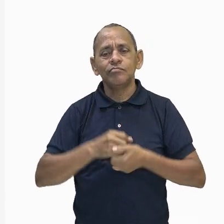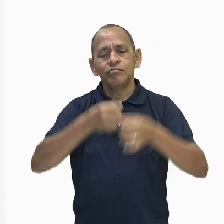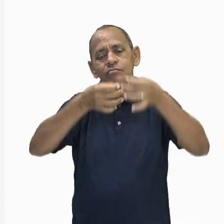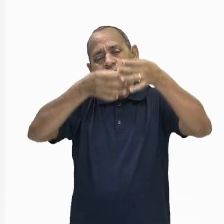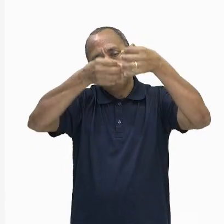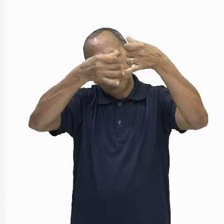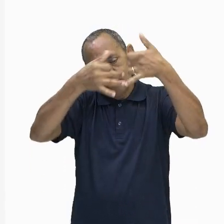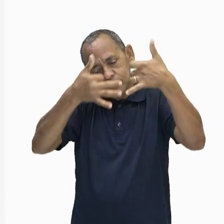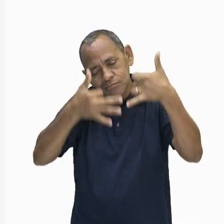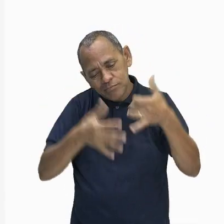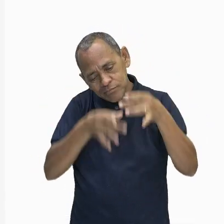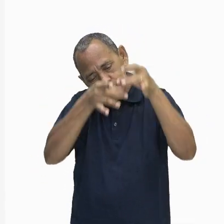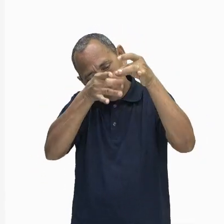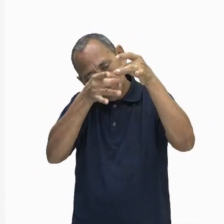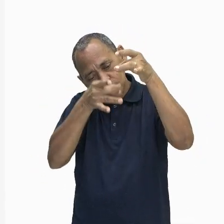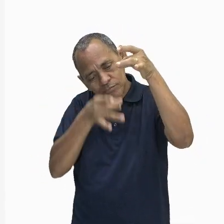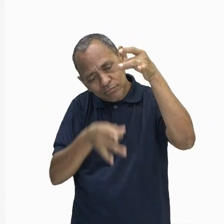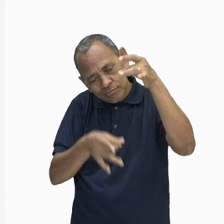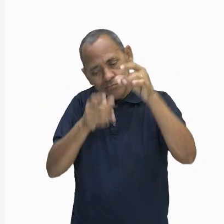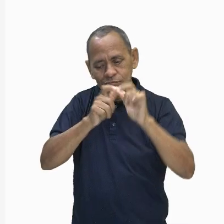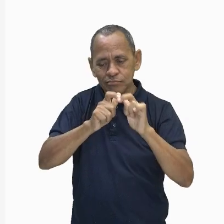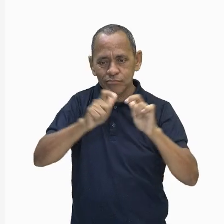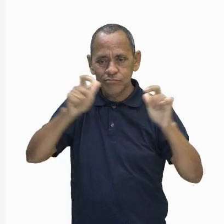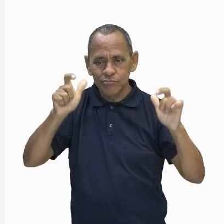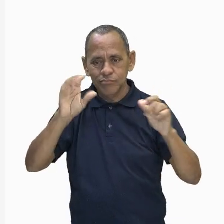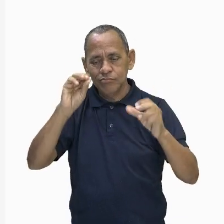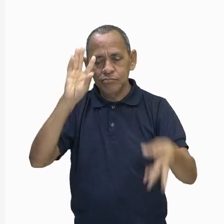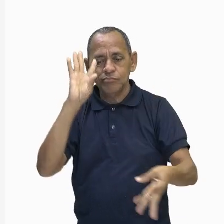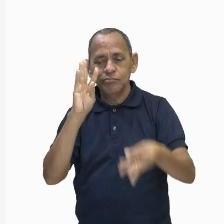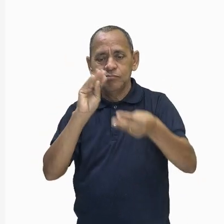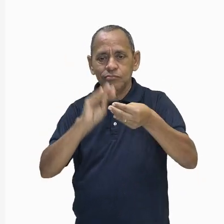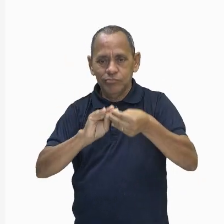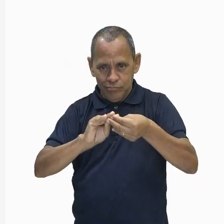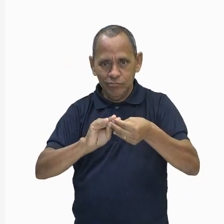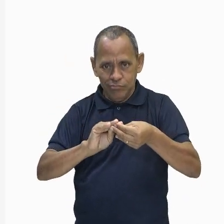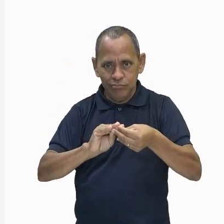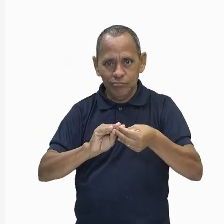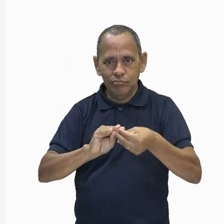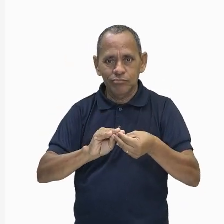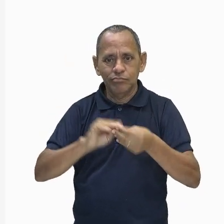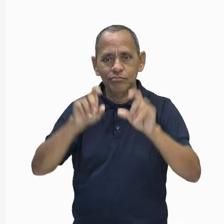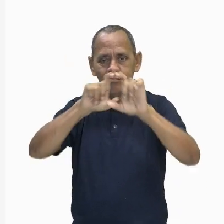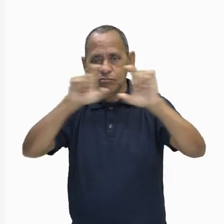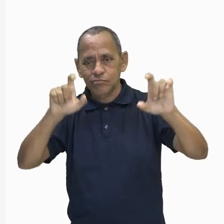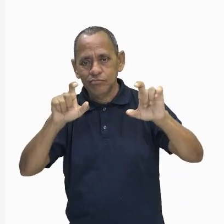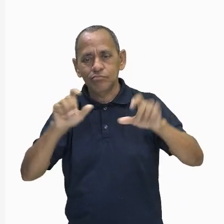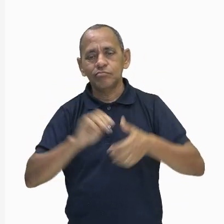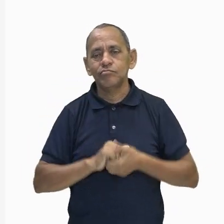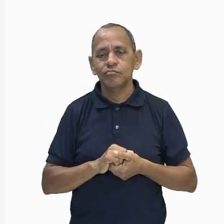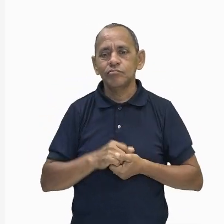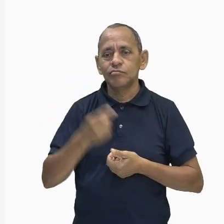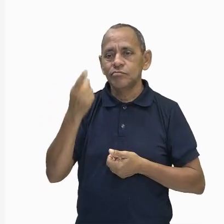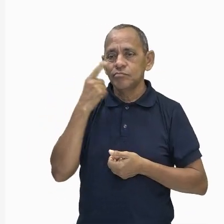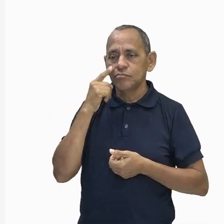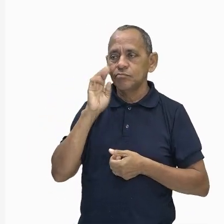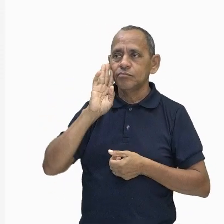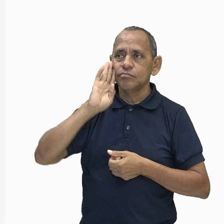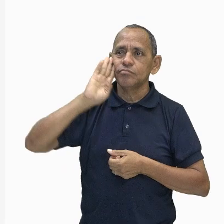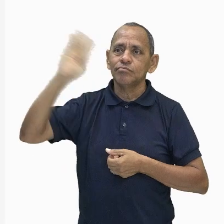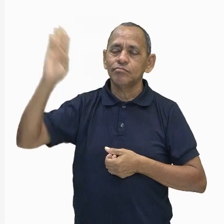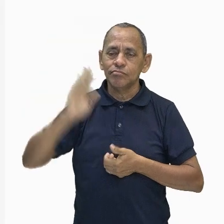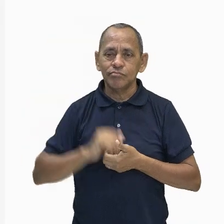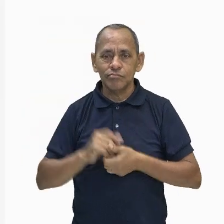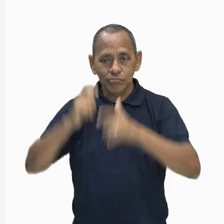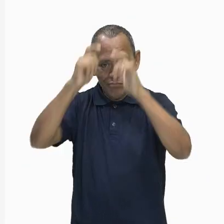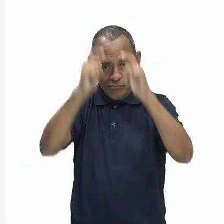explica, especifica, amplia ou resume o outro termo da oração. Quando a gente observa o principal cartão postal de